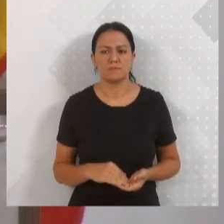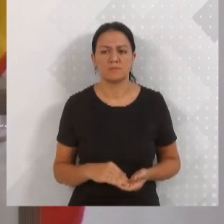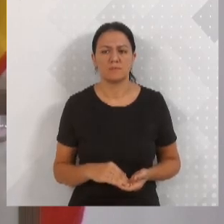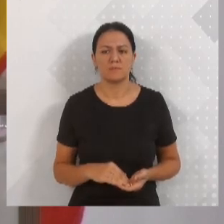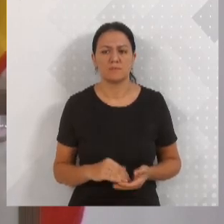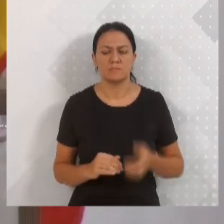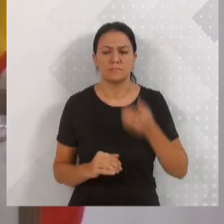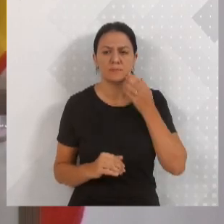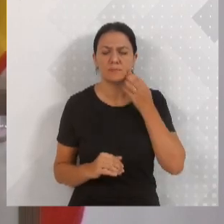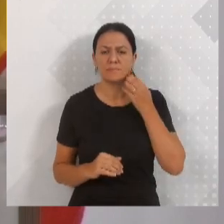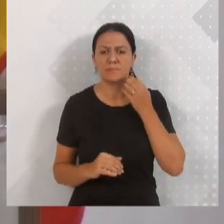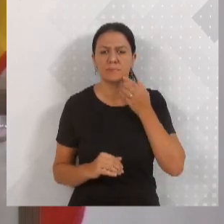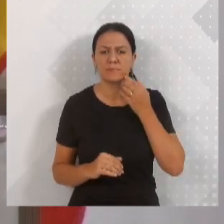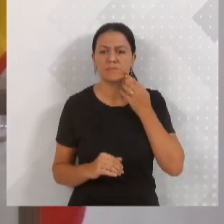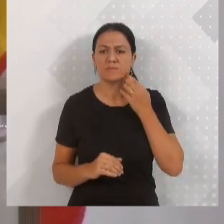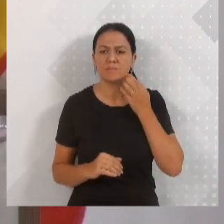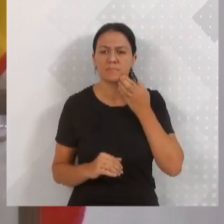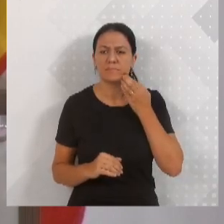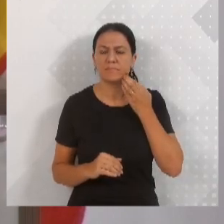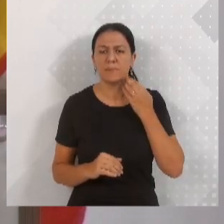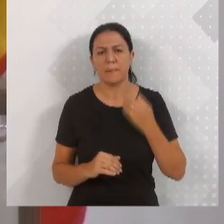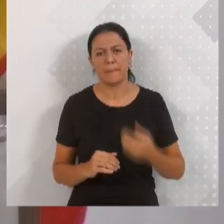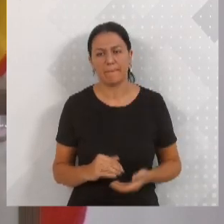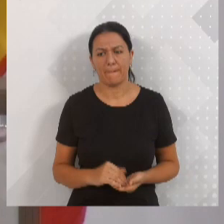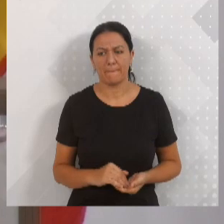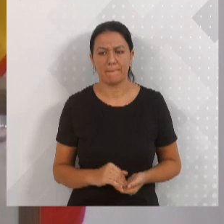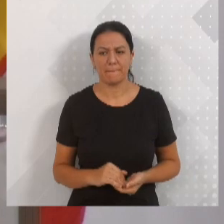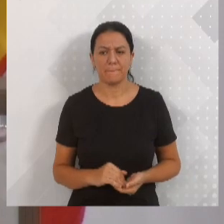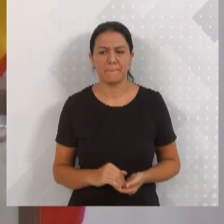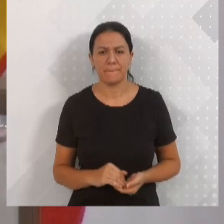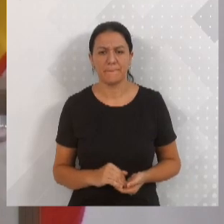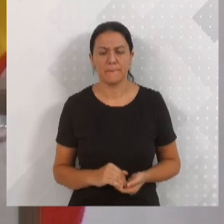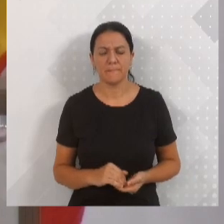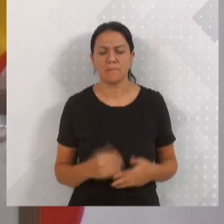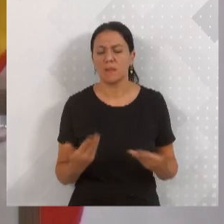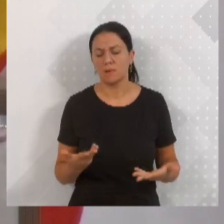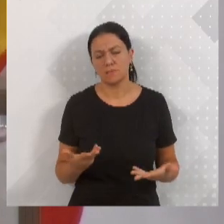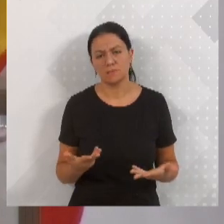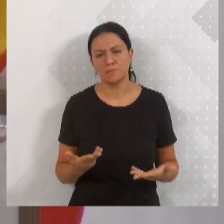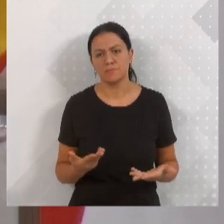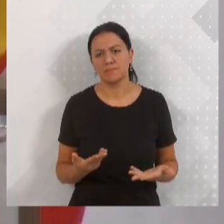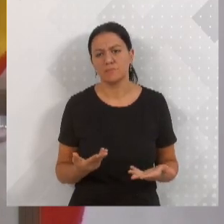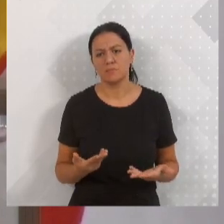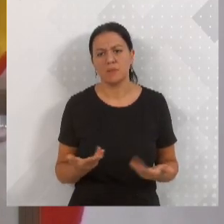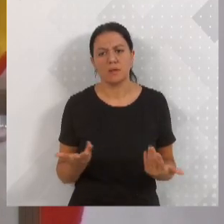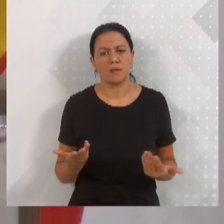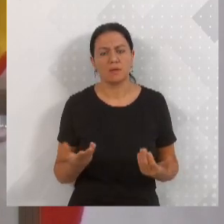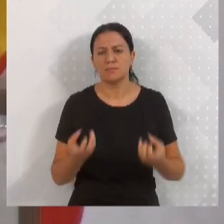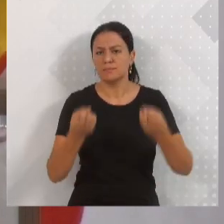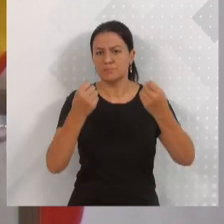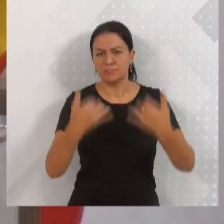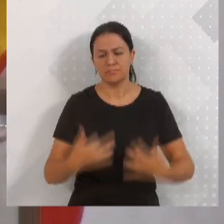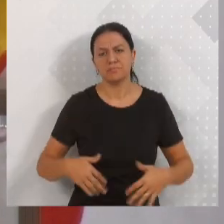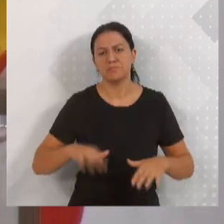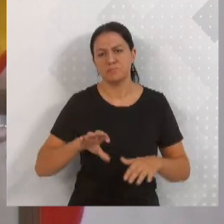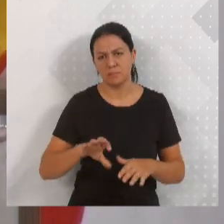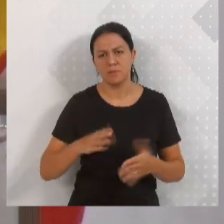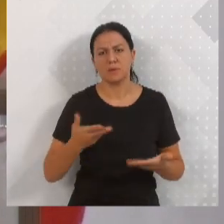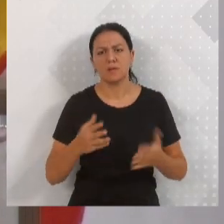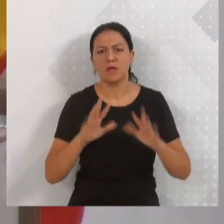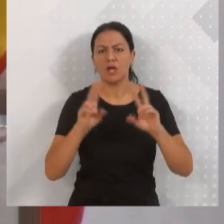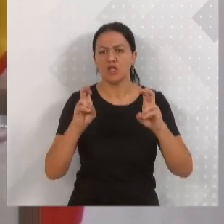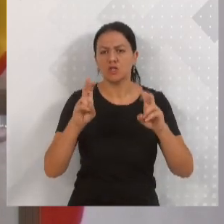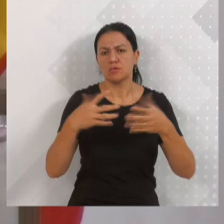eh bom seria basicamente isso com relação aos aos terminais eh